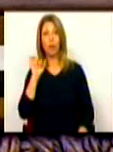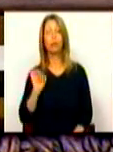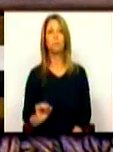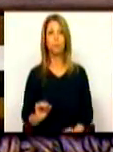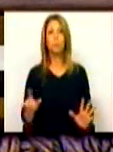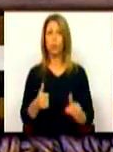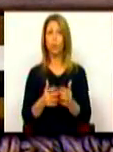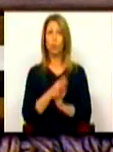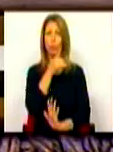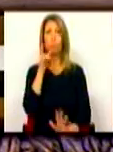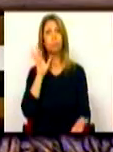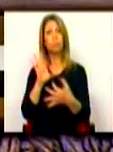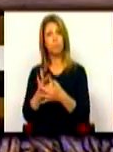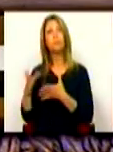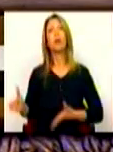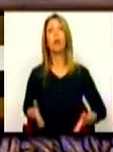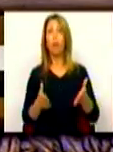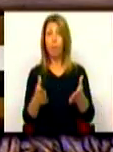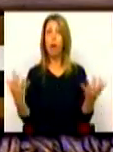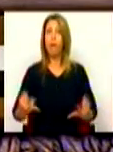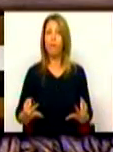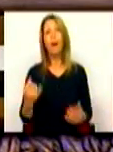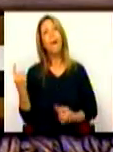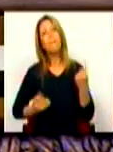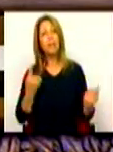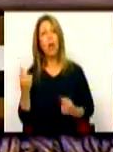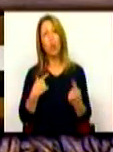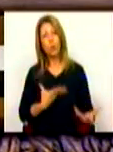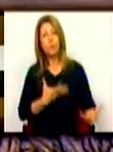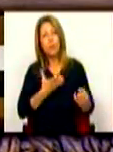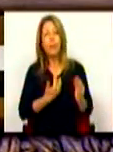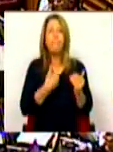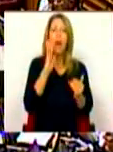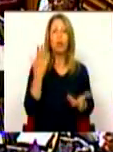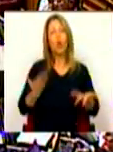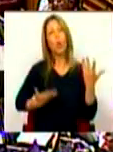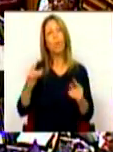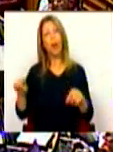comprometidos com este caminho, é verdade, mas há uns que estão mais comprometidos que outros, disse.